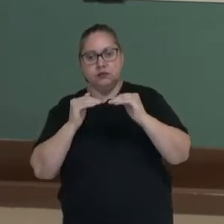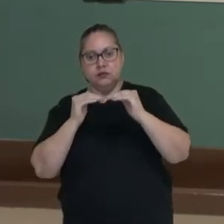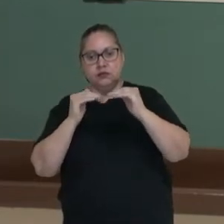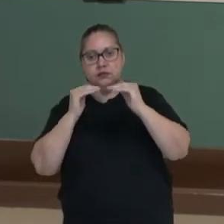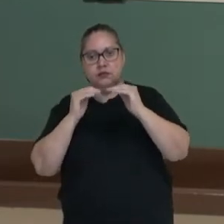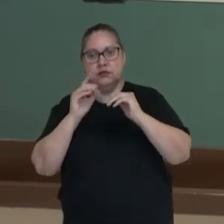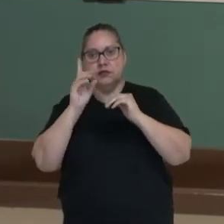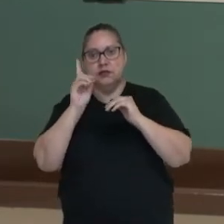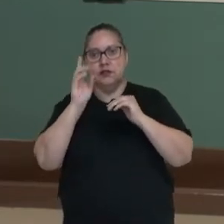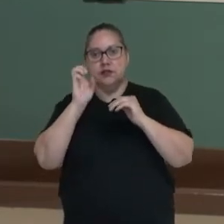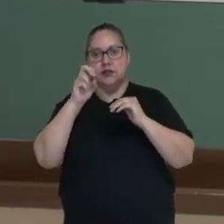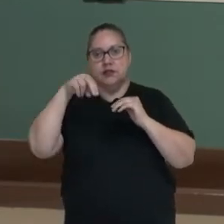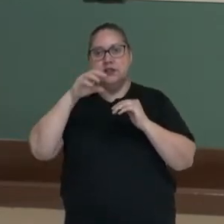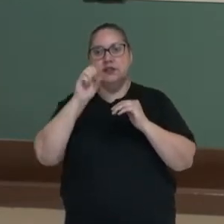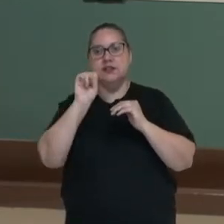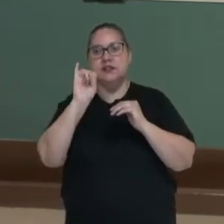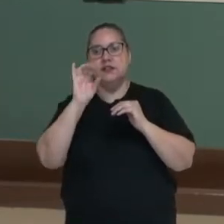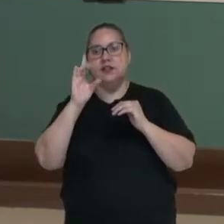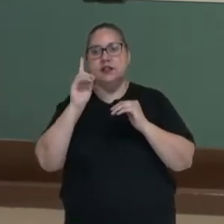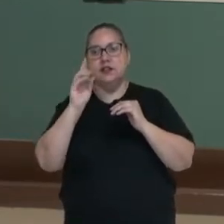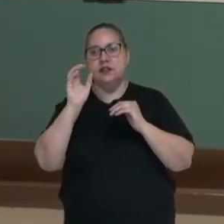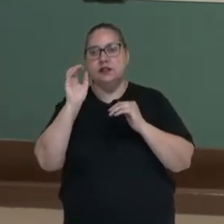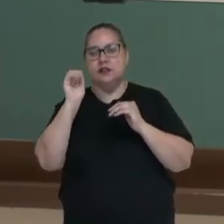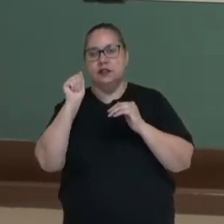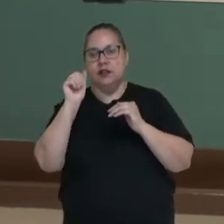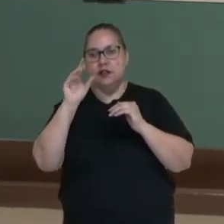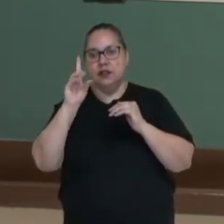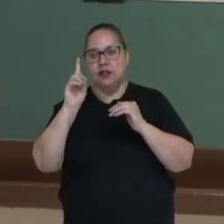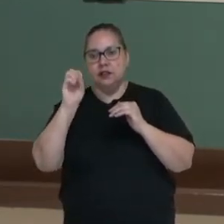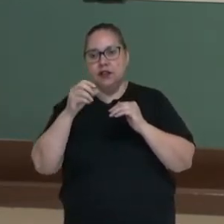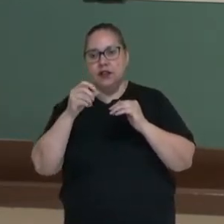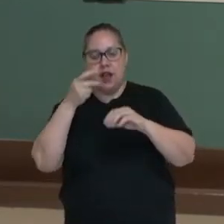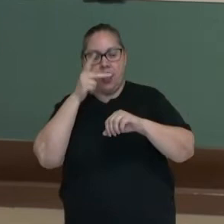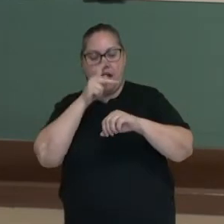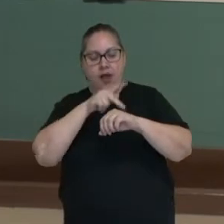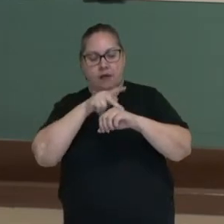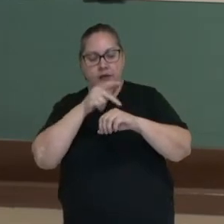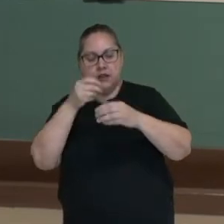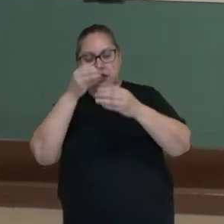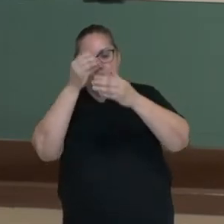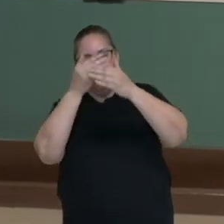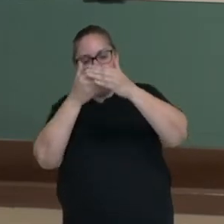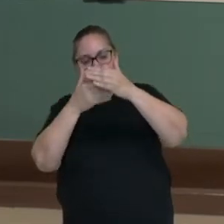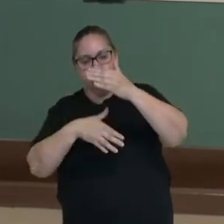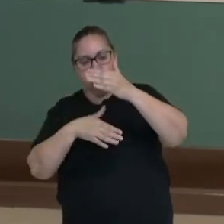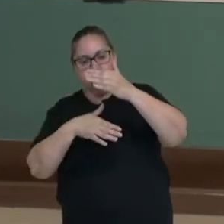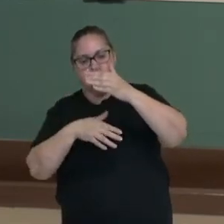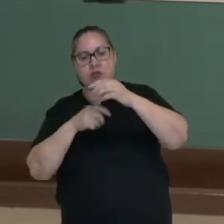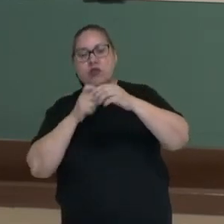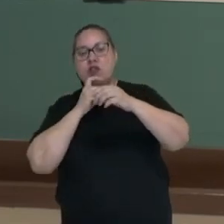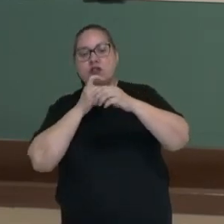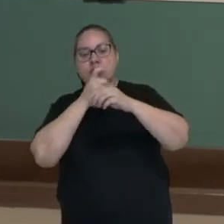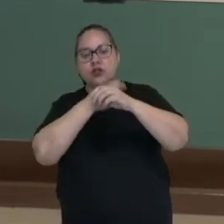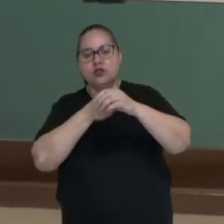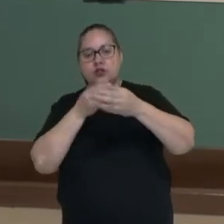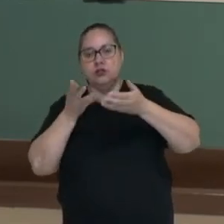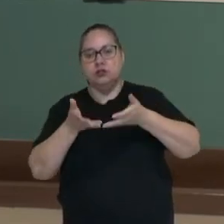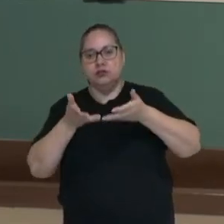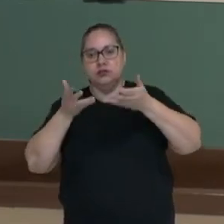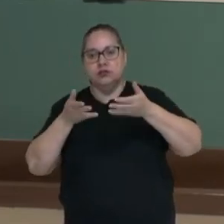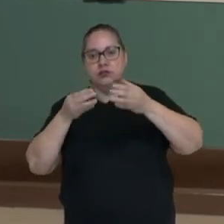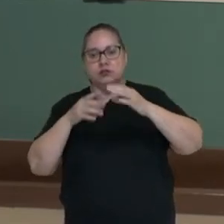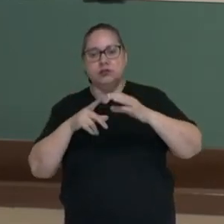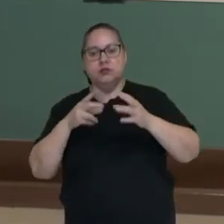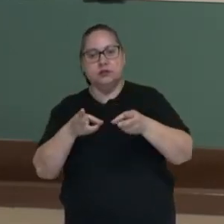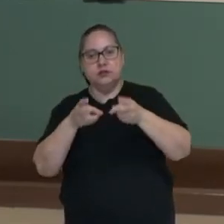densidades. A pedrinha foi ao fundo do copo e o cubo de gelo vai estar flutuando. Então